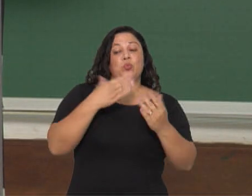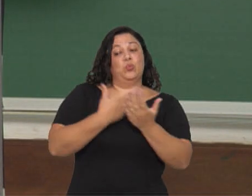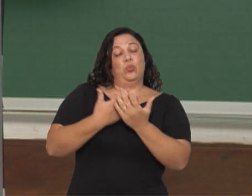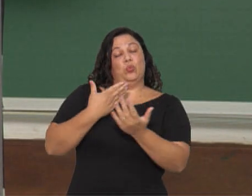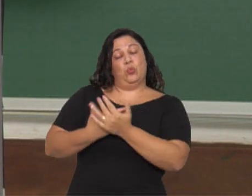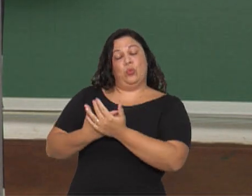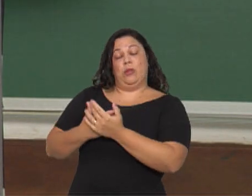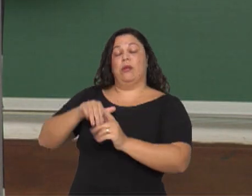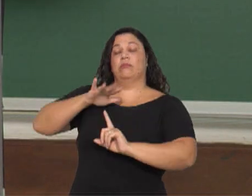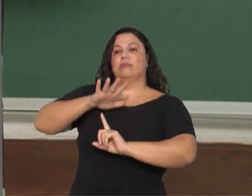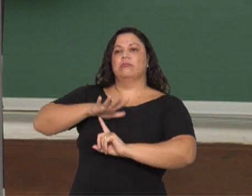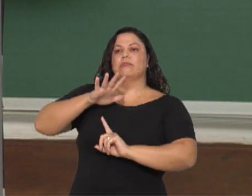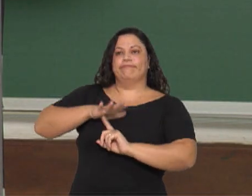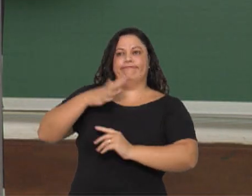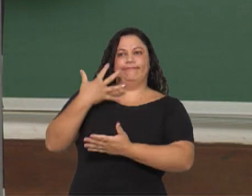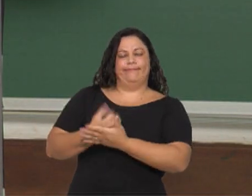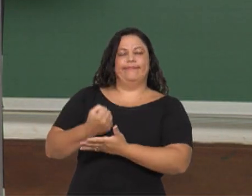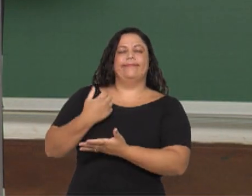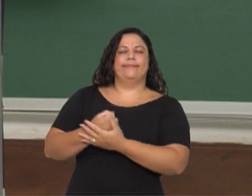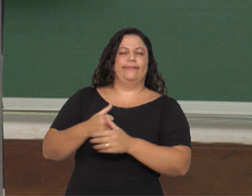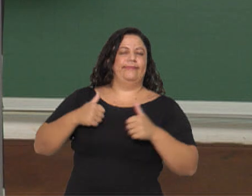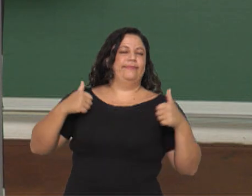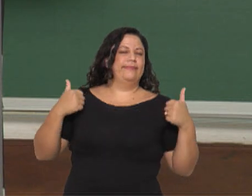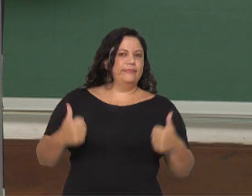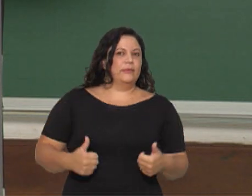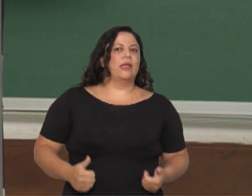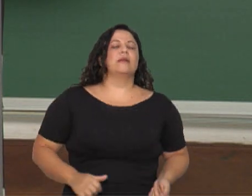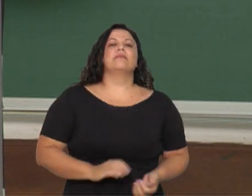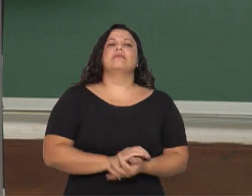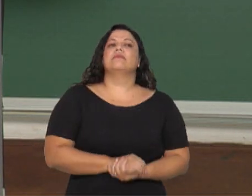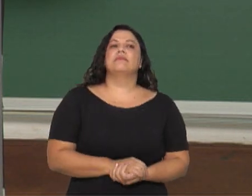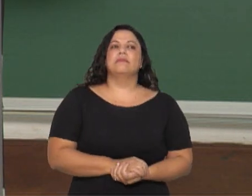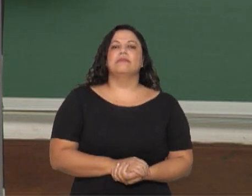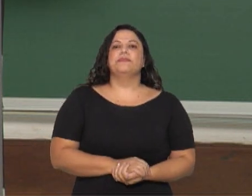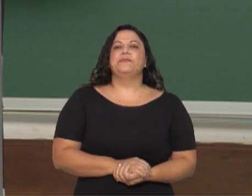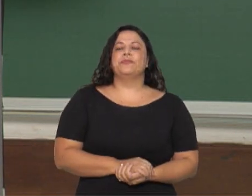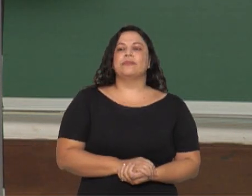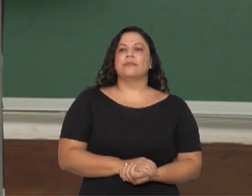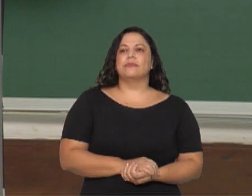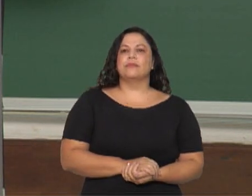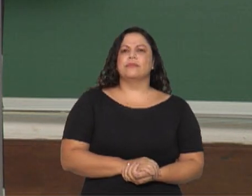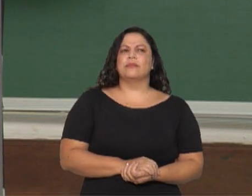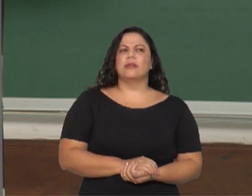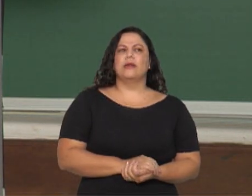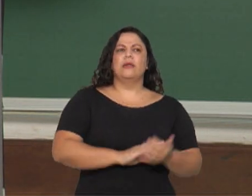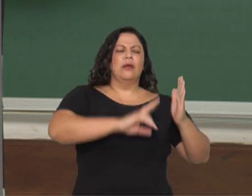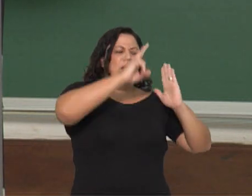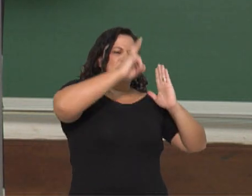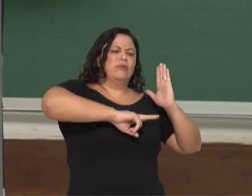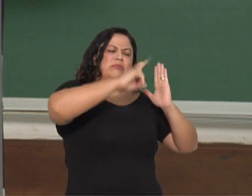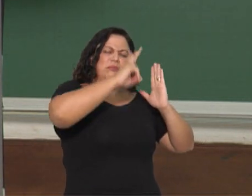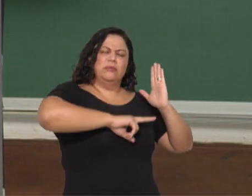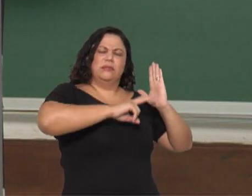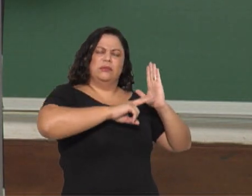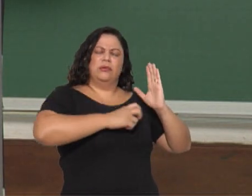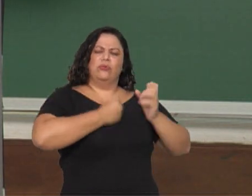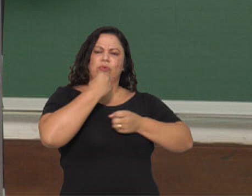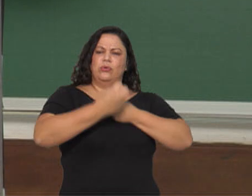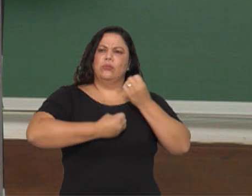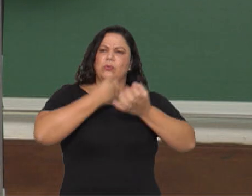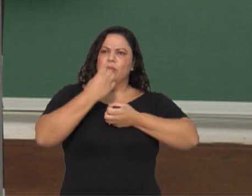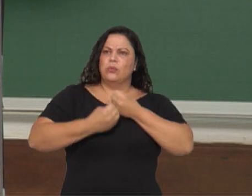Bueno, para que sigamos aí com a leitura do poema, é importante observar a aplicação de